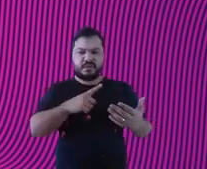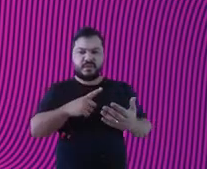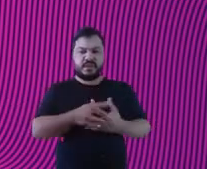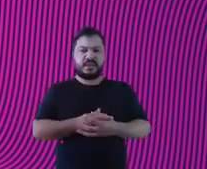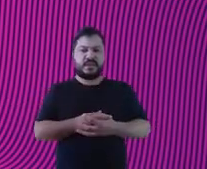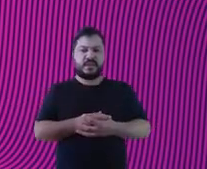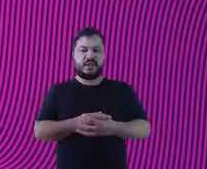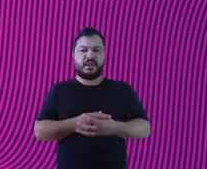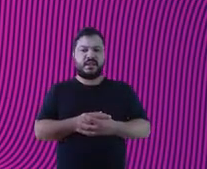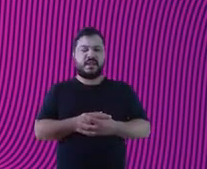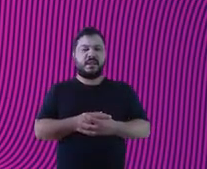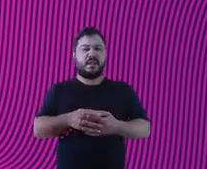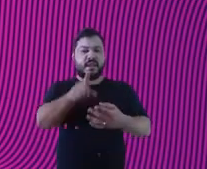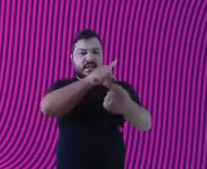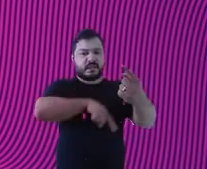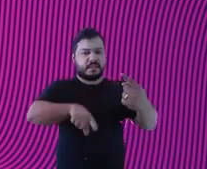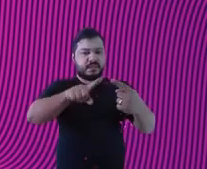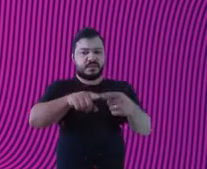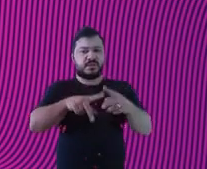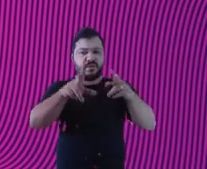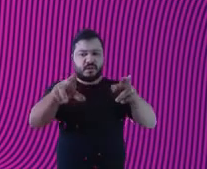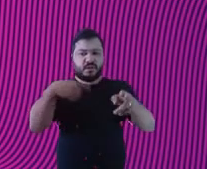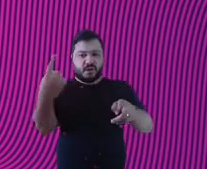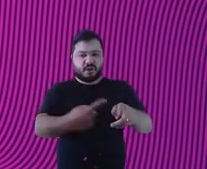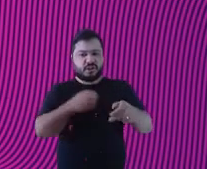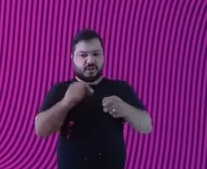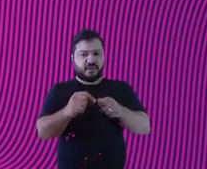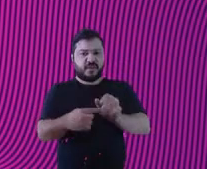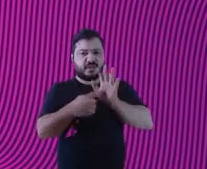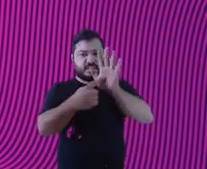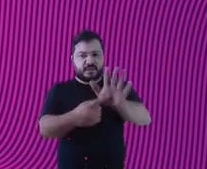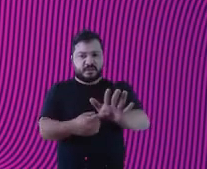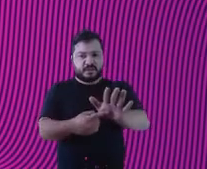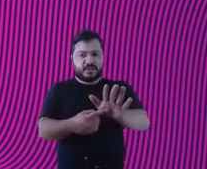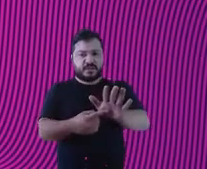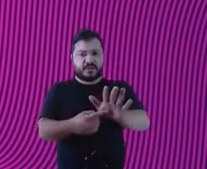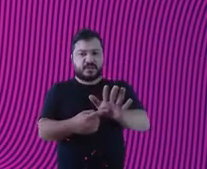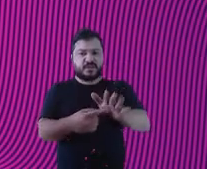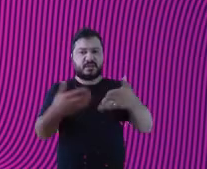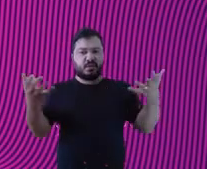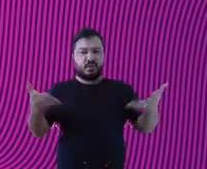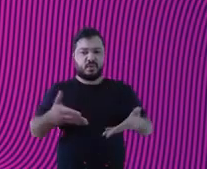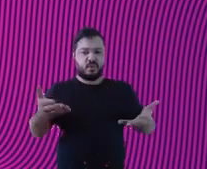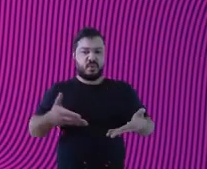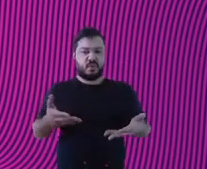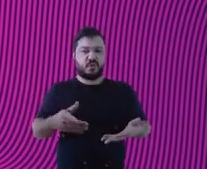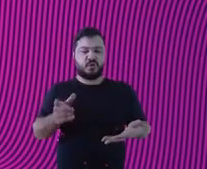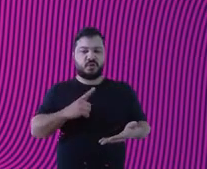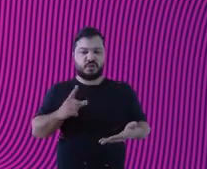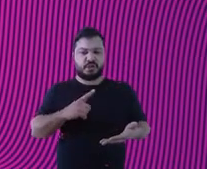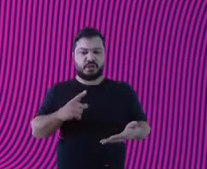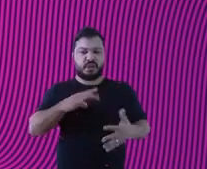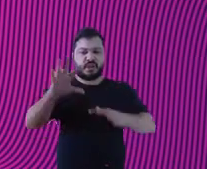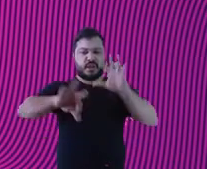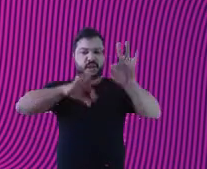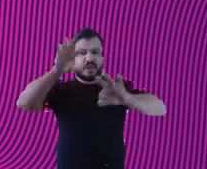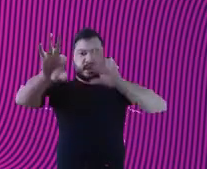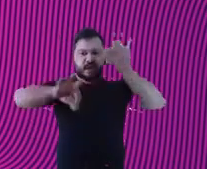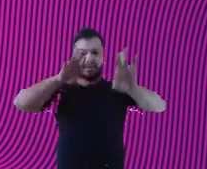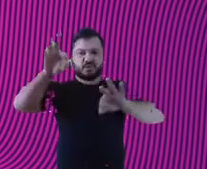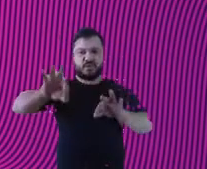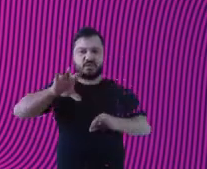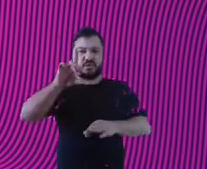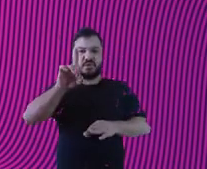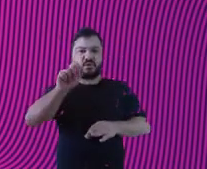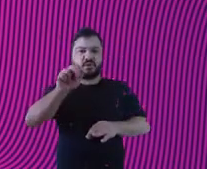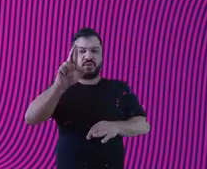essa perspectiva, como a gente fez na nossa apresentação da aula. Hoje a gente tem as opções do DARA-VTD